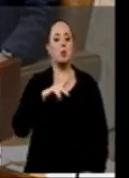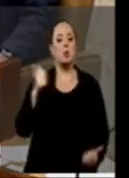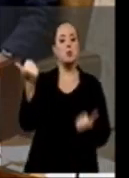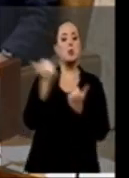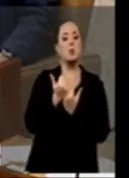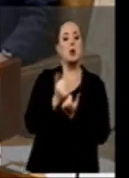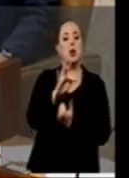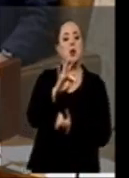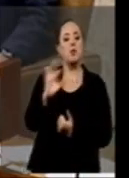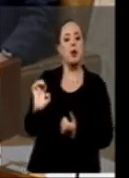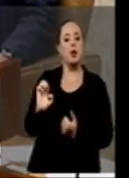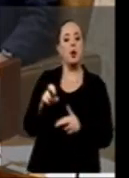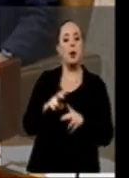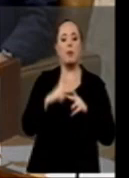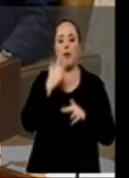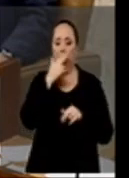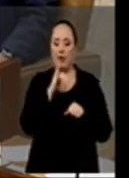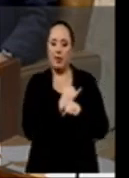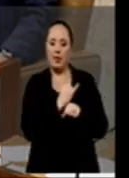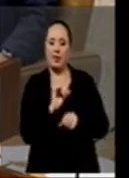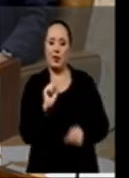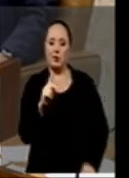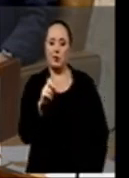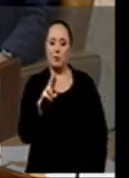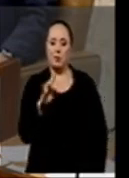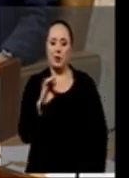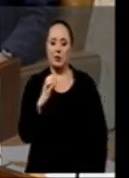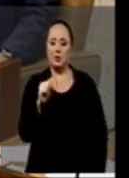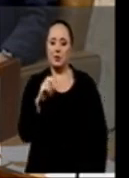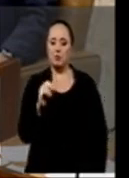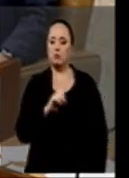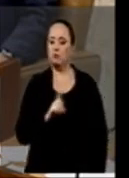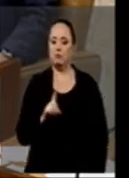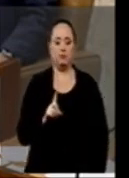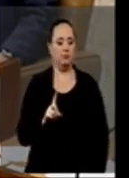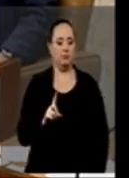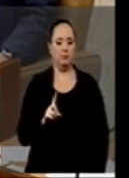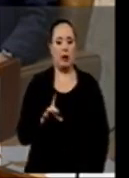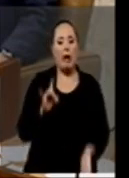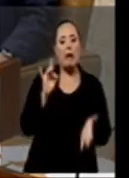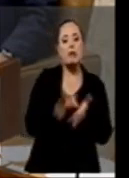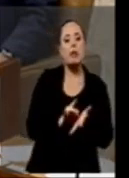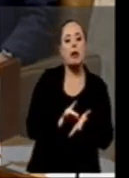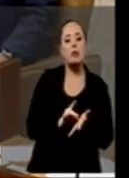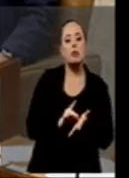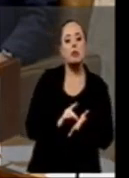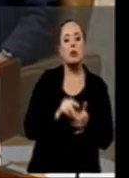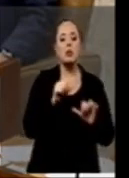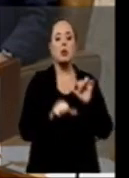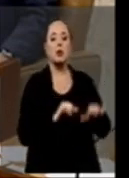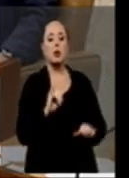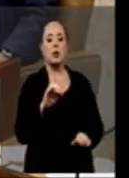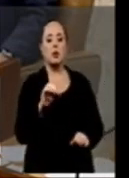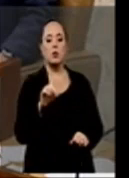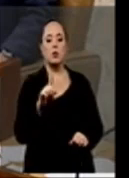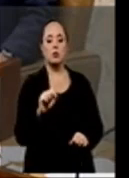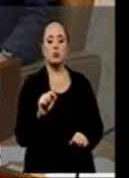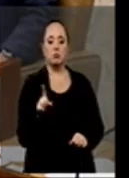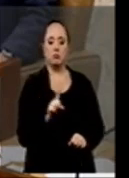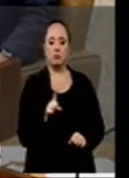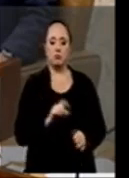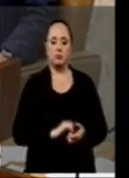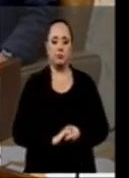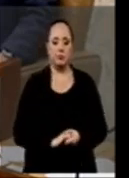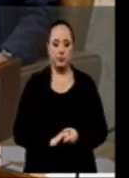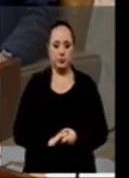pela superstição a realidade pelo ídolo o debate